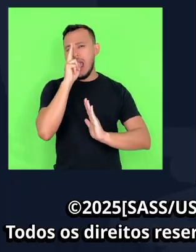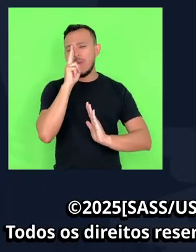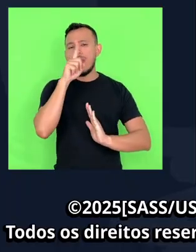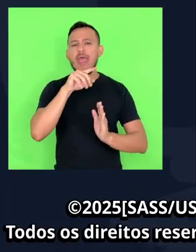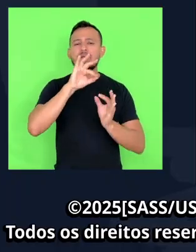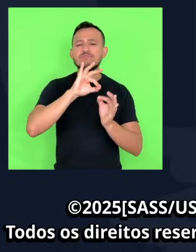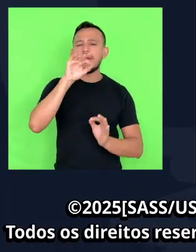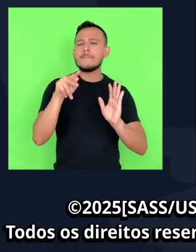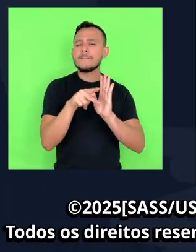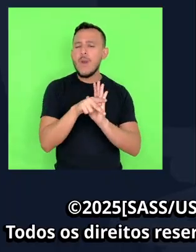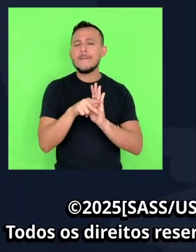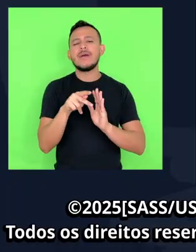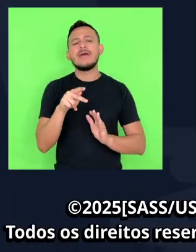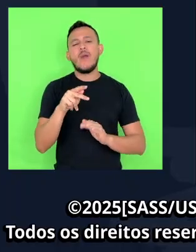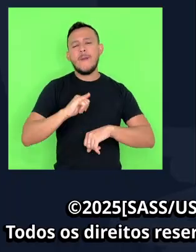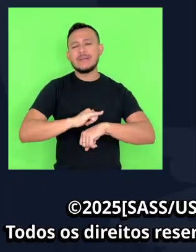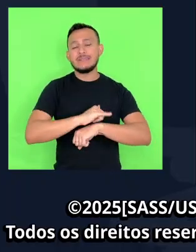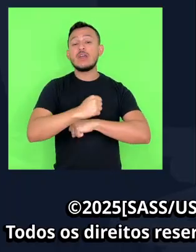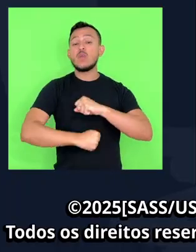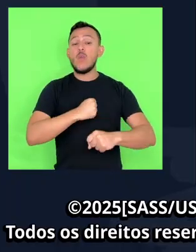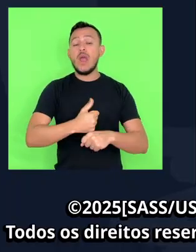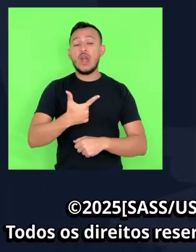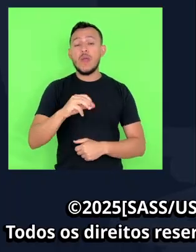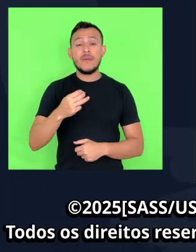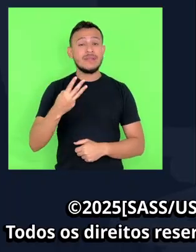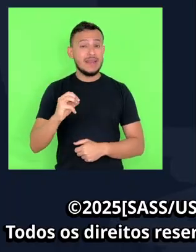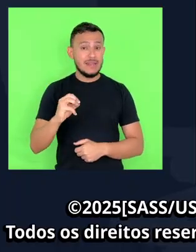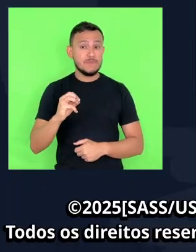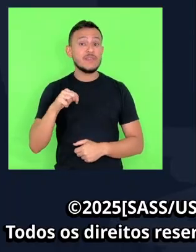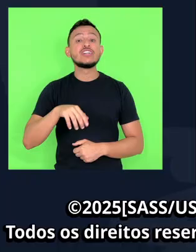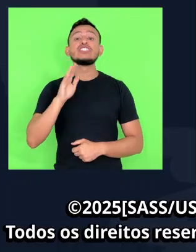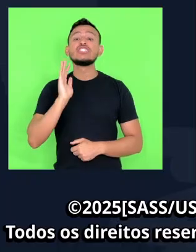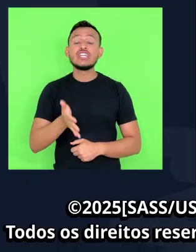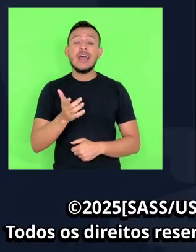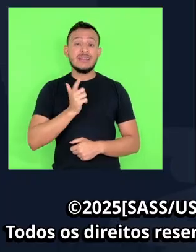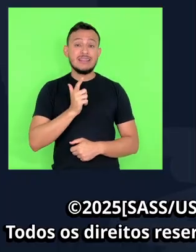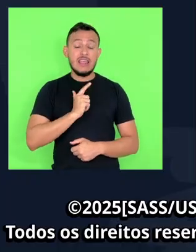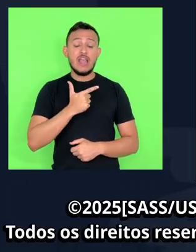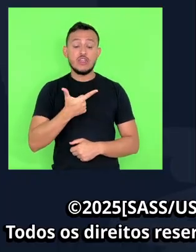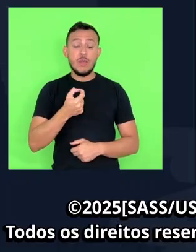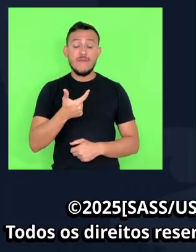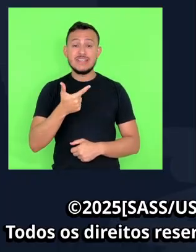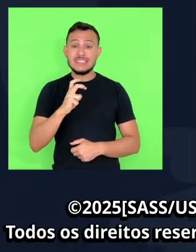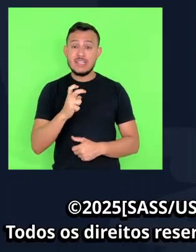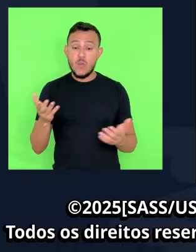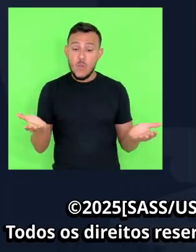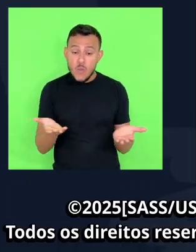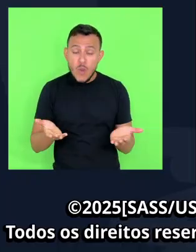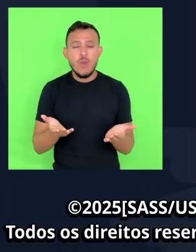do sobrepeso, obesidade, em 2030. E nós já chegamos aqui em 2025